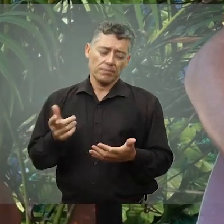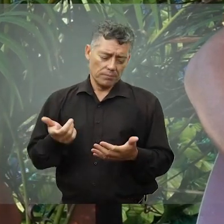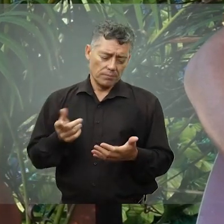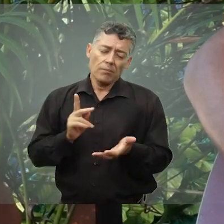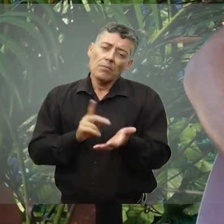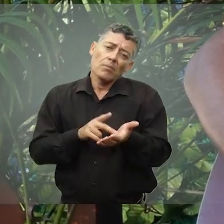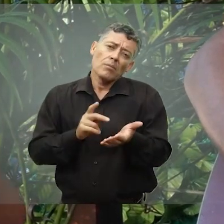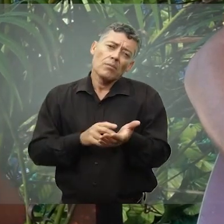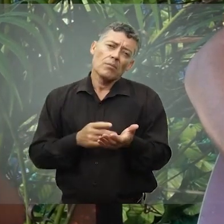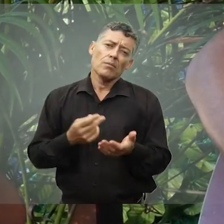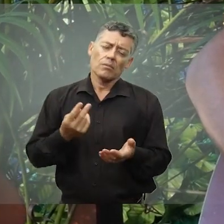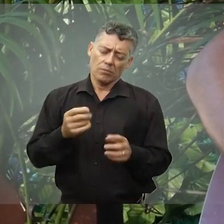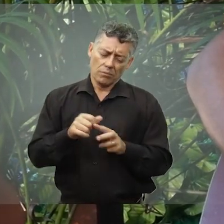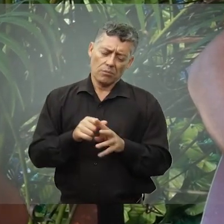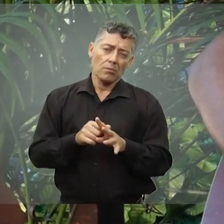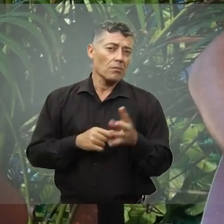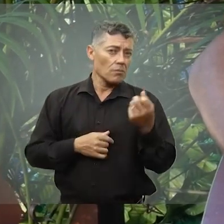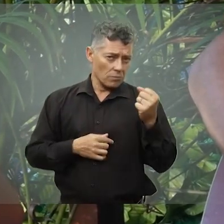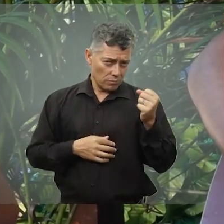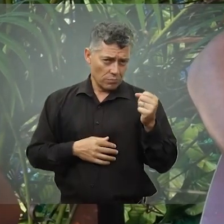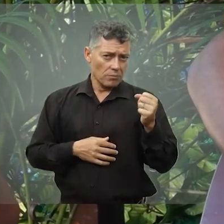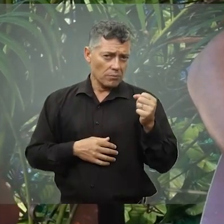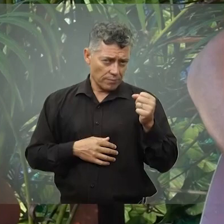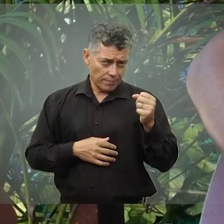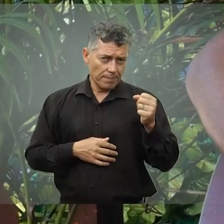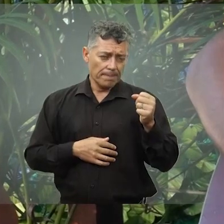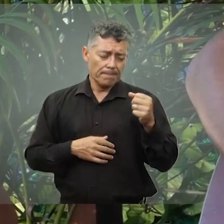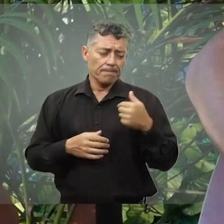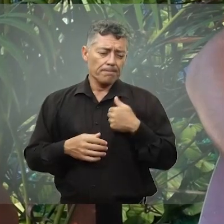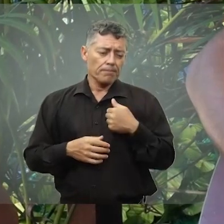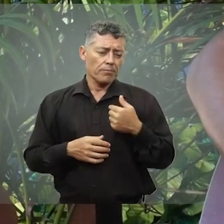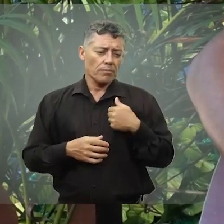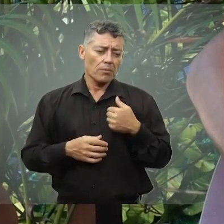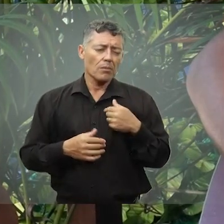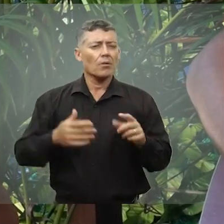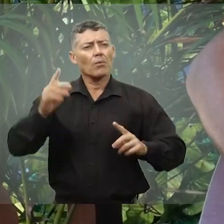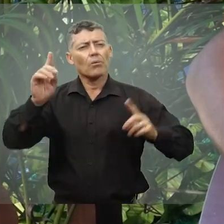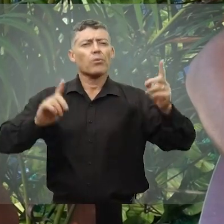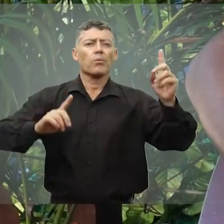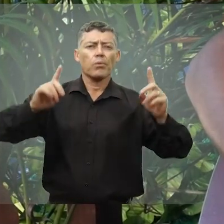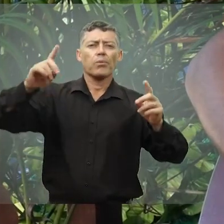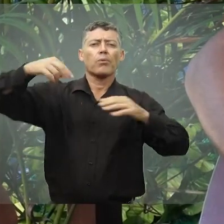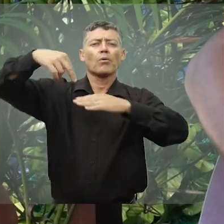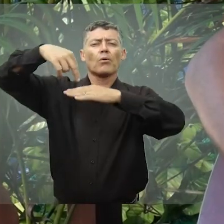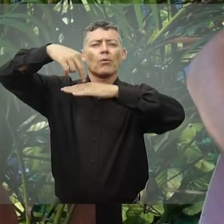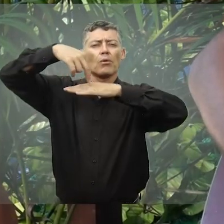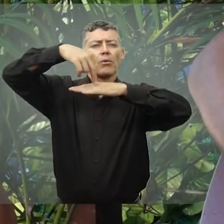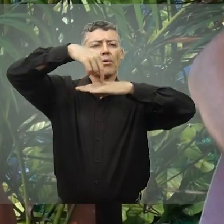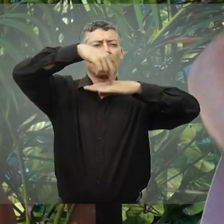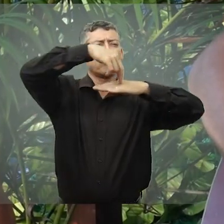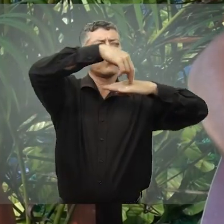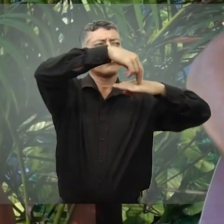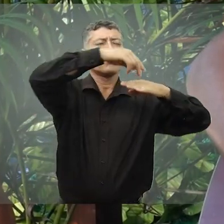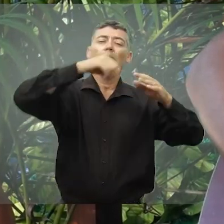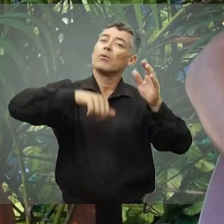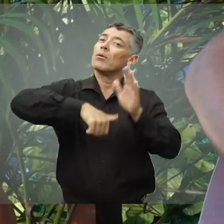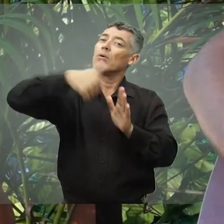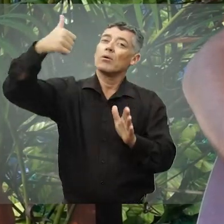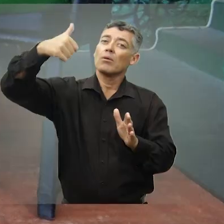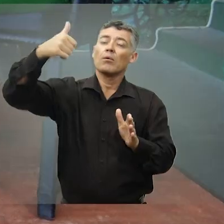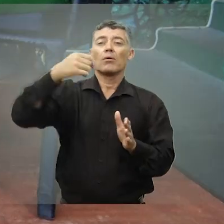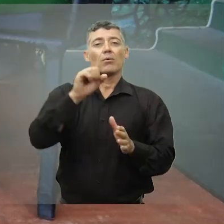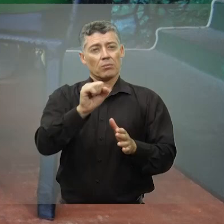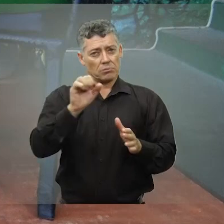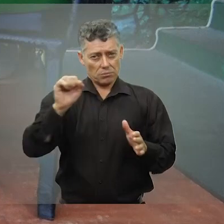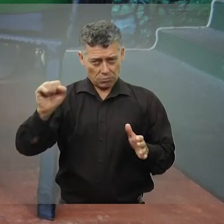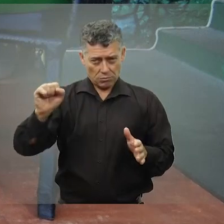verdade, 8 meses... Oito meses eu estava em cima do trio elétrico fazendo o meu primeiro carnaval em Salvador em